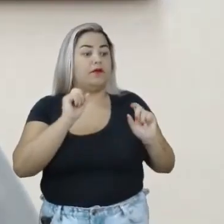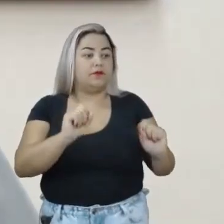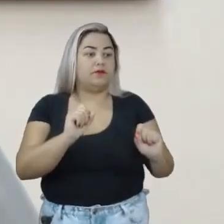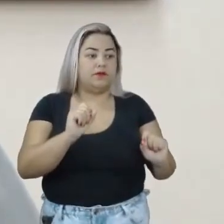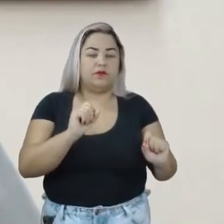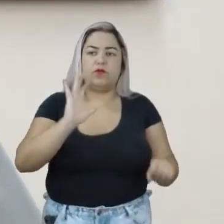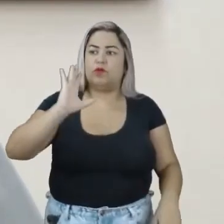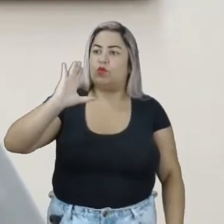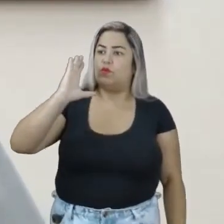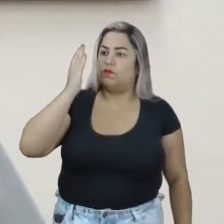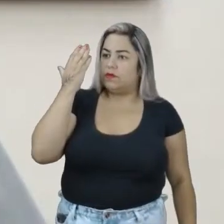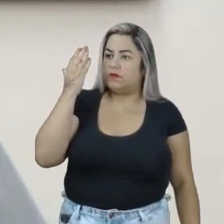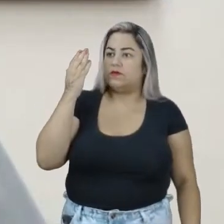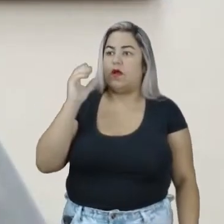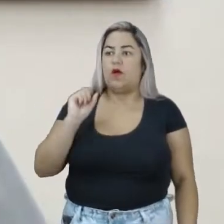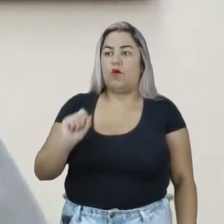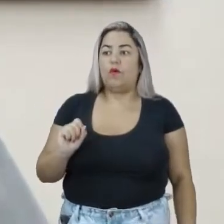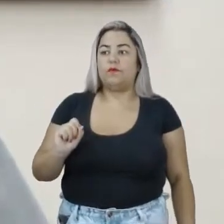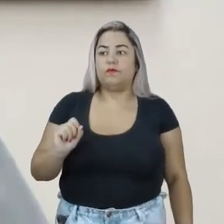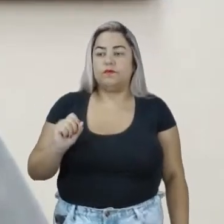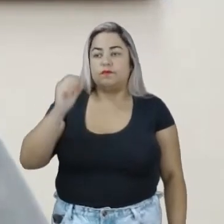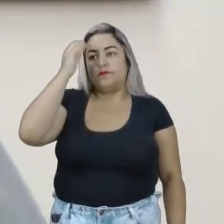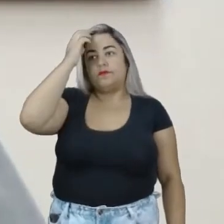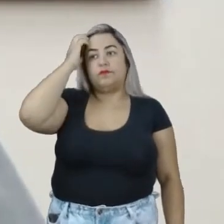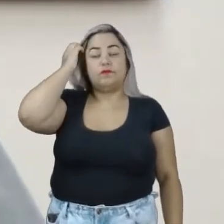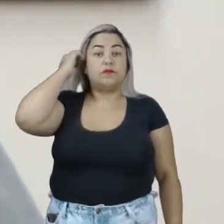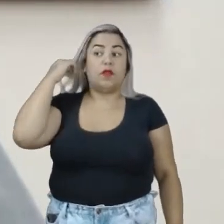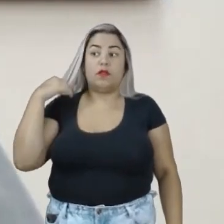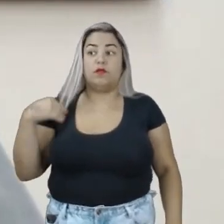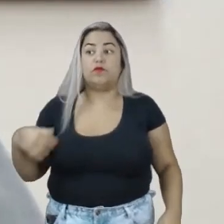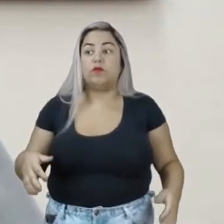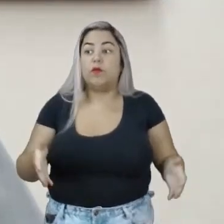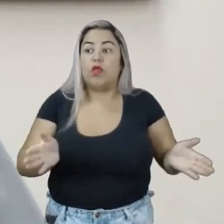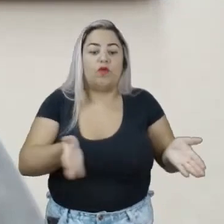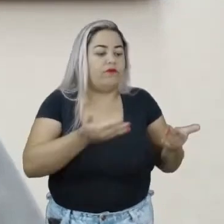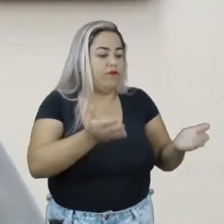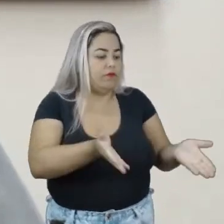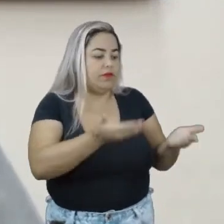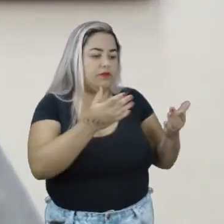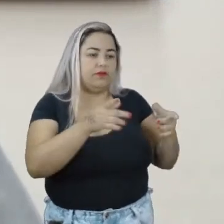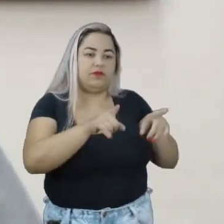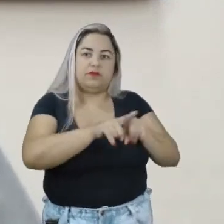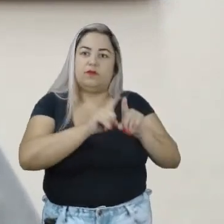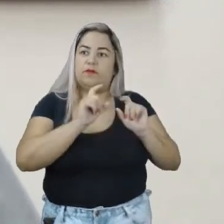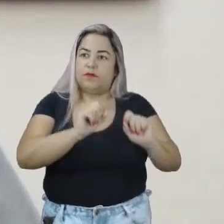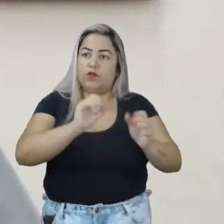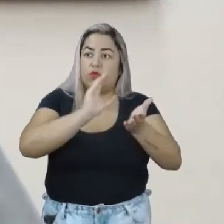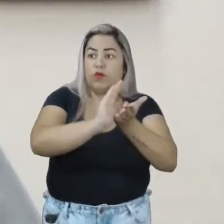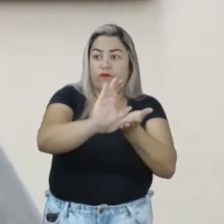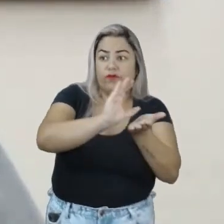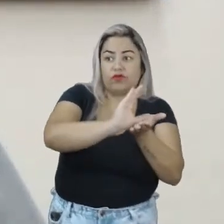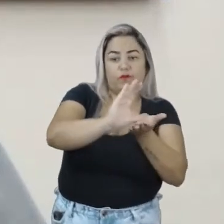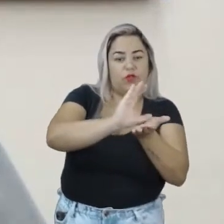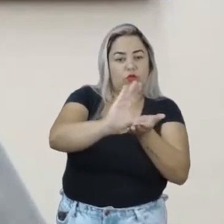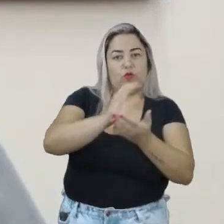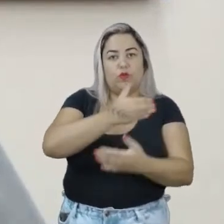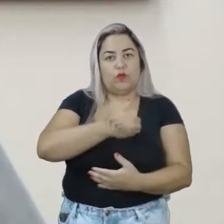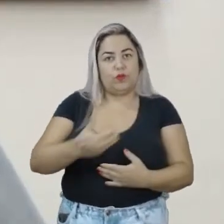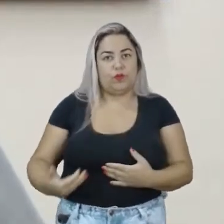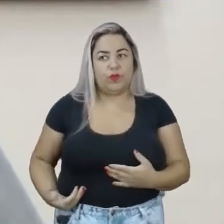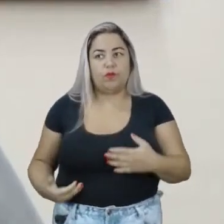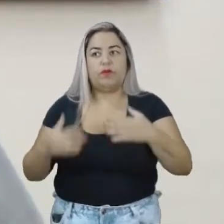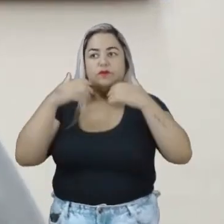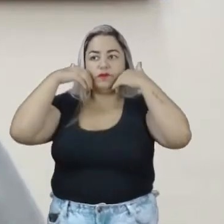essa decisão de fomentar o desenvolvimento através do investimento público é